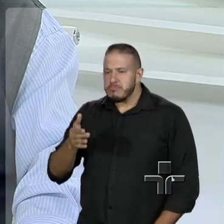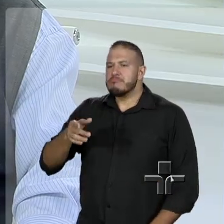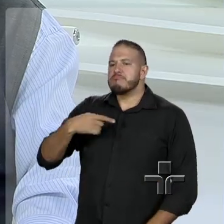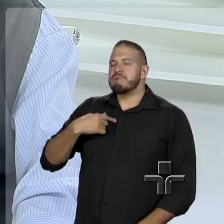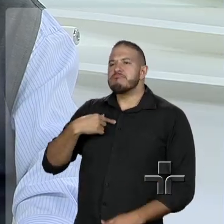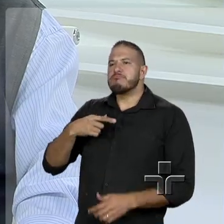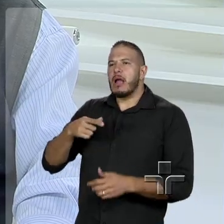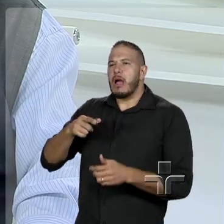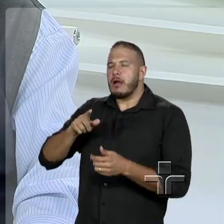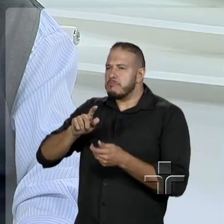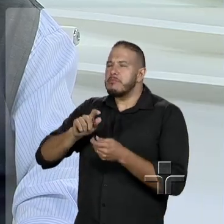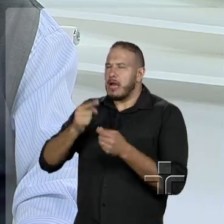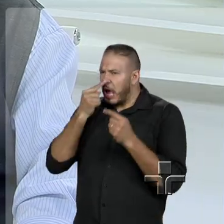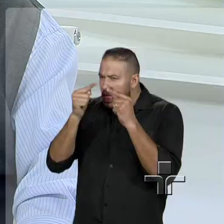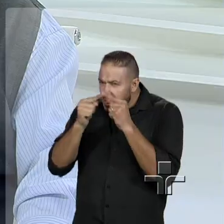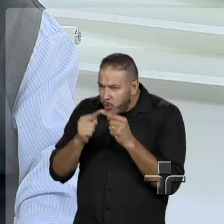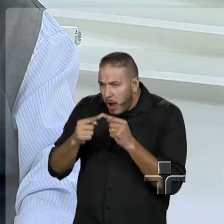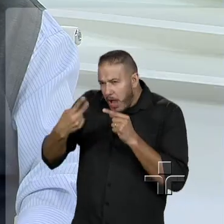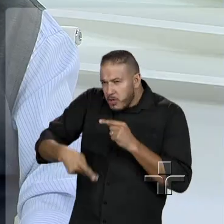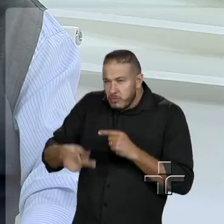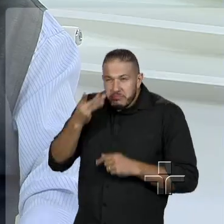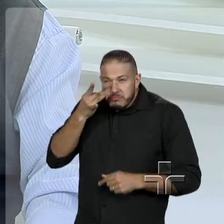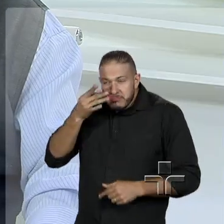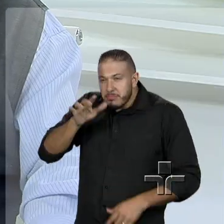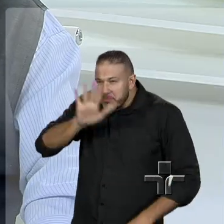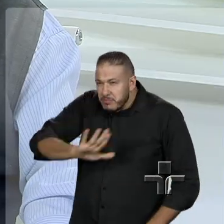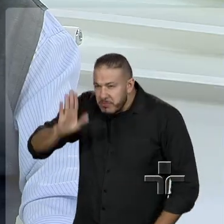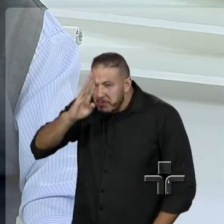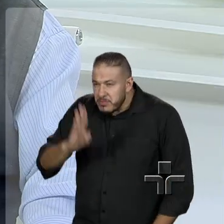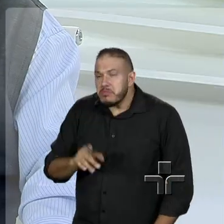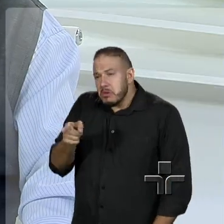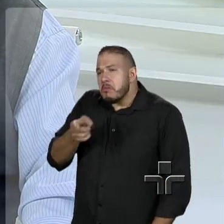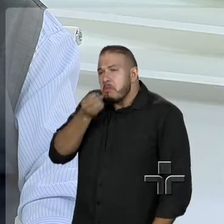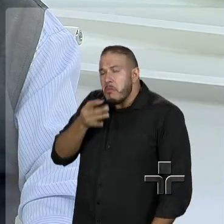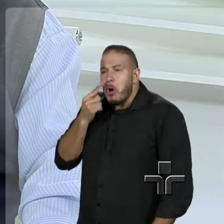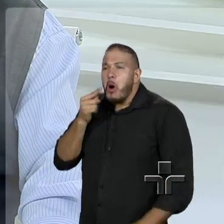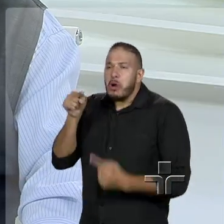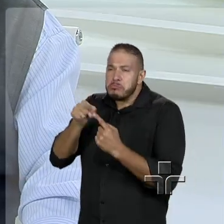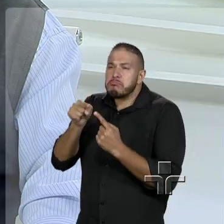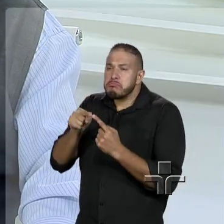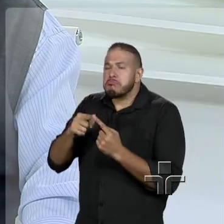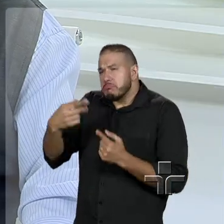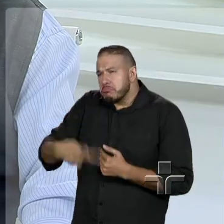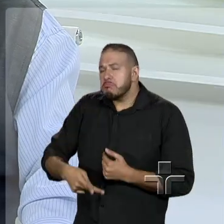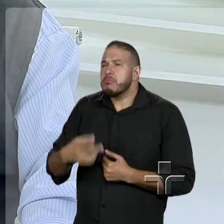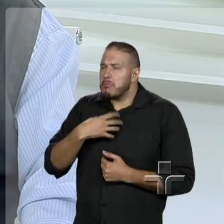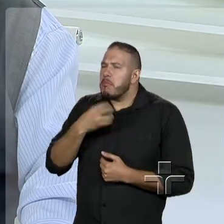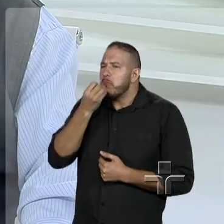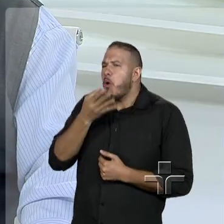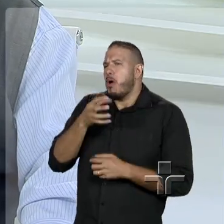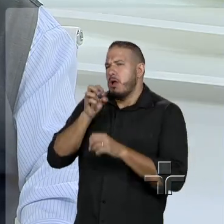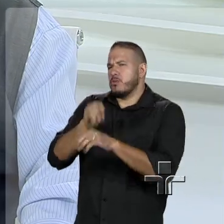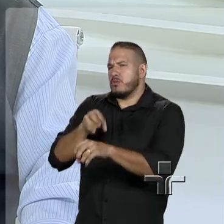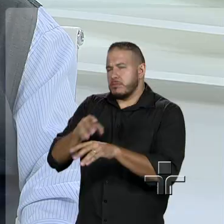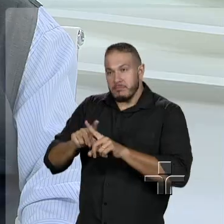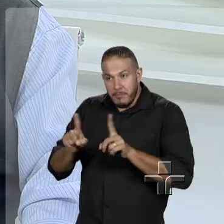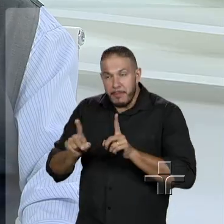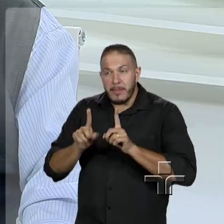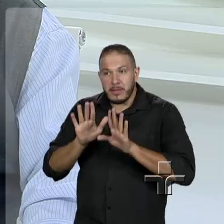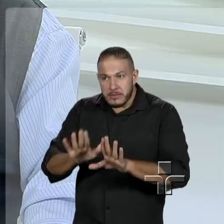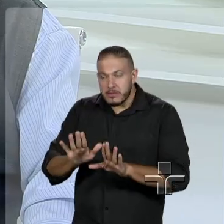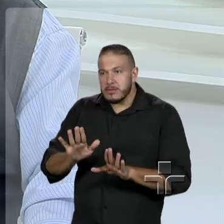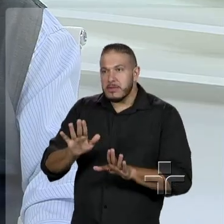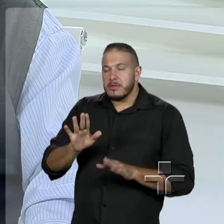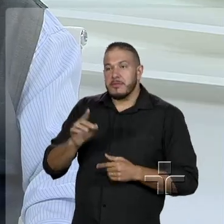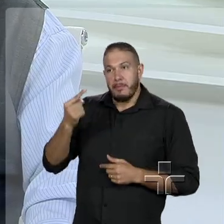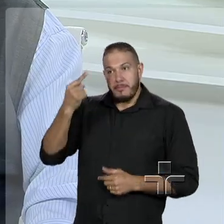adequado à realidade nacional, é uma boa medida e é uma boa indicação. Agora, a ideia de